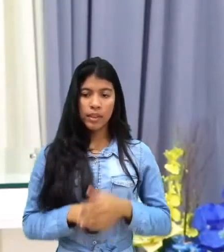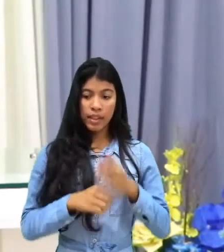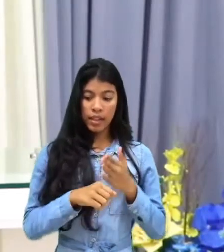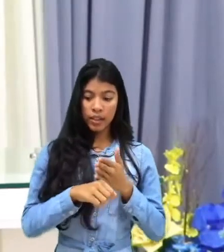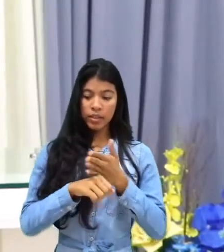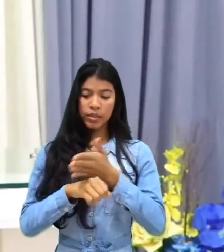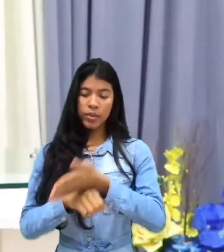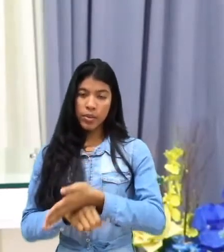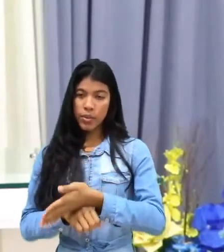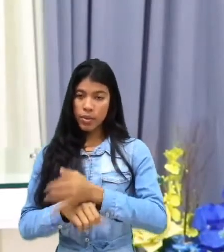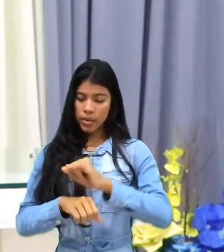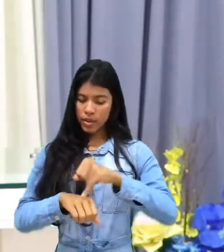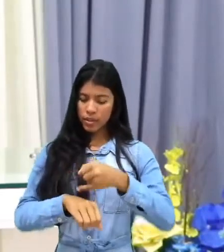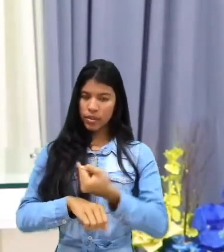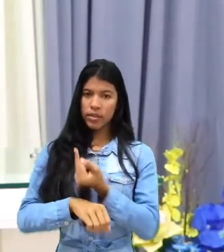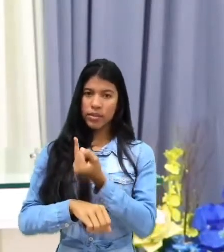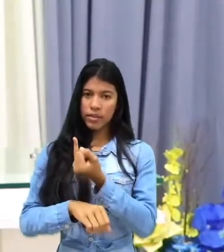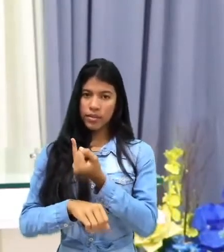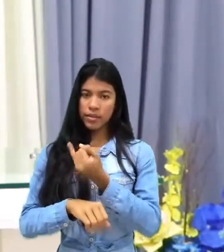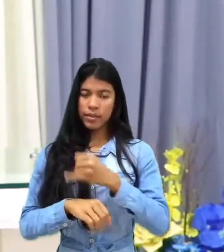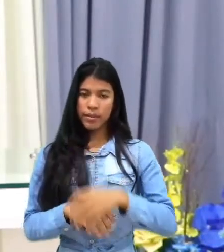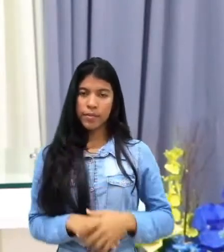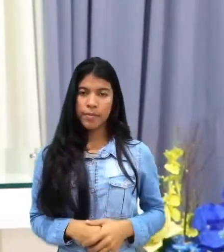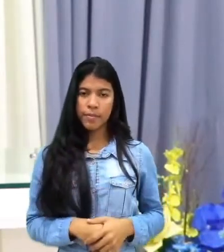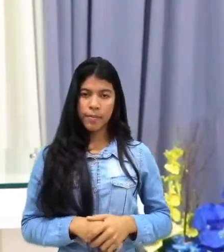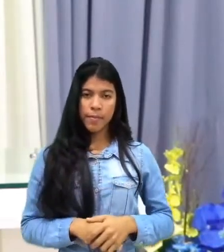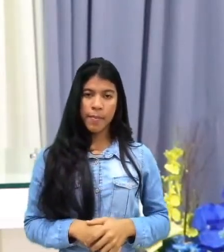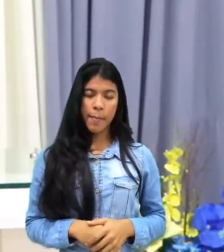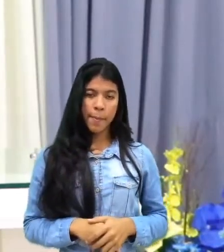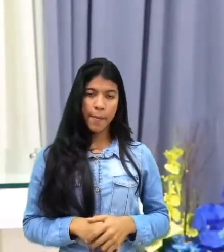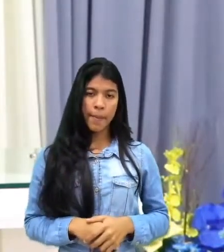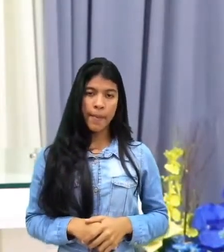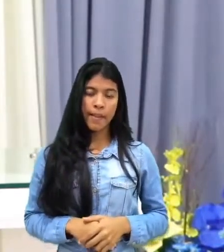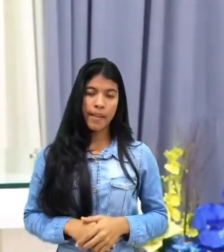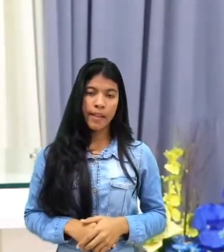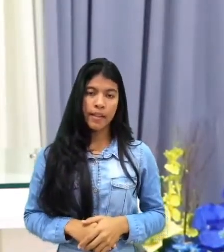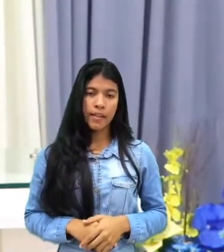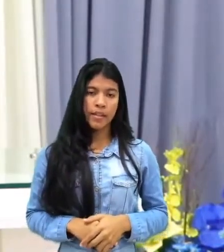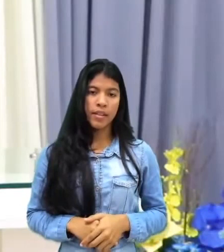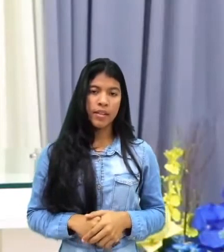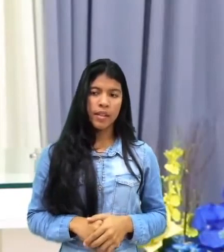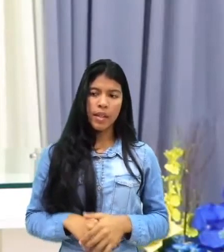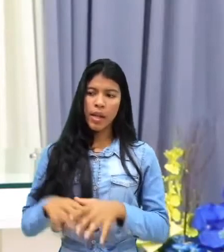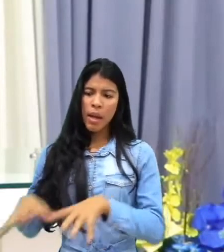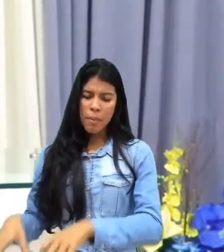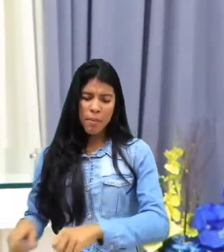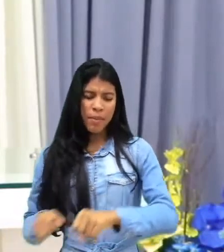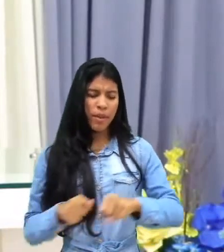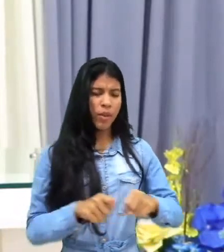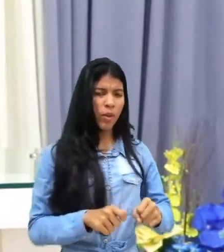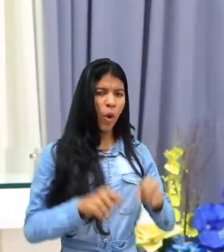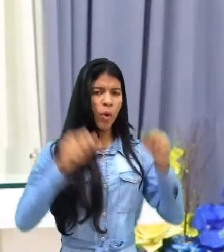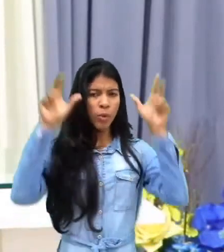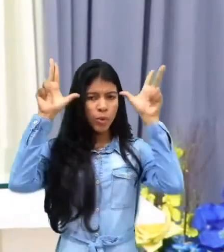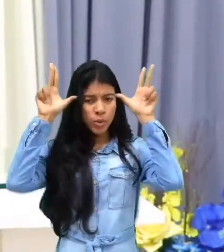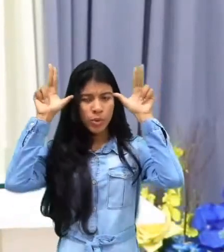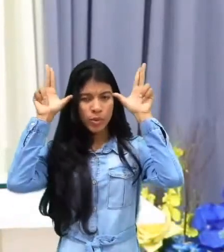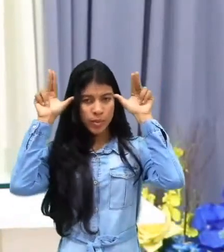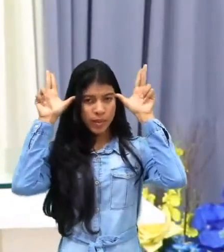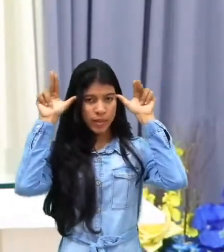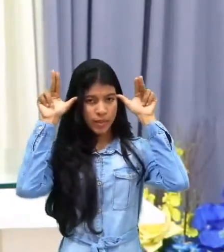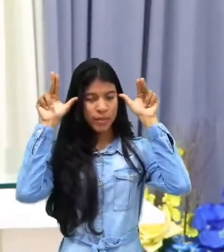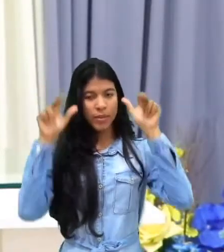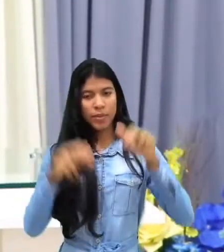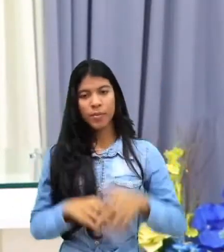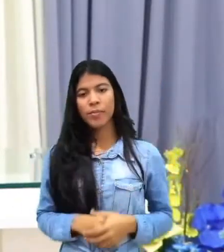Jerusalém, ele tomou um jumentinho, pediu que os discípulos fossem trazer para ele um